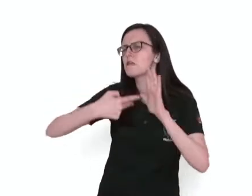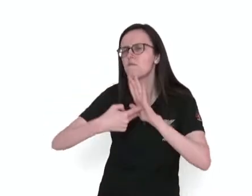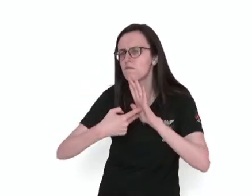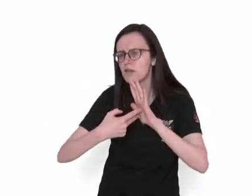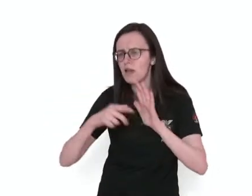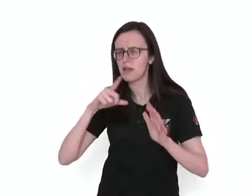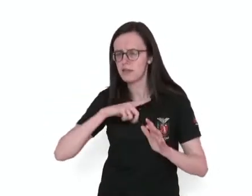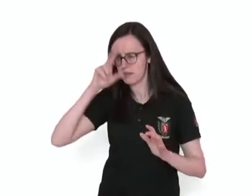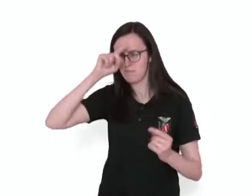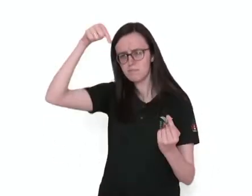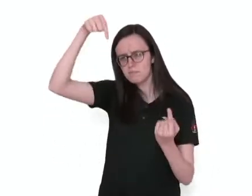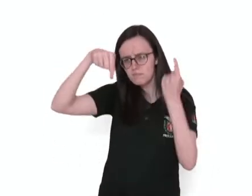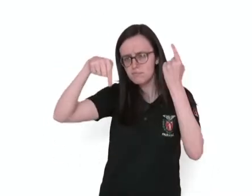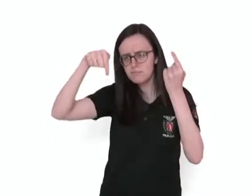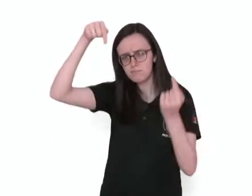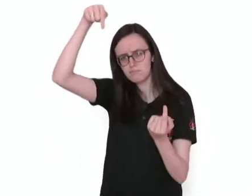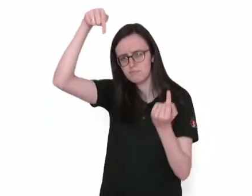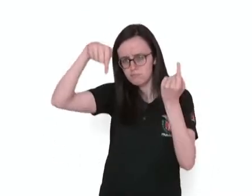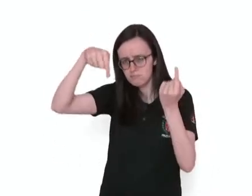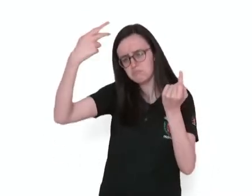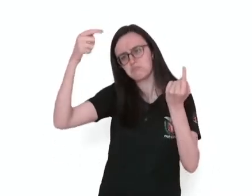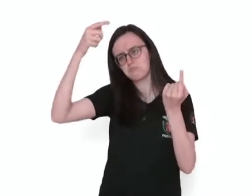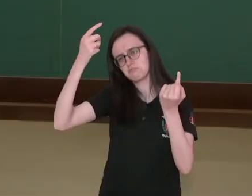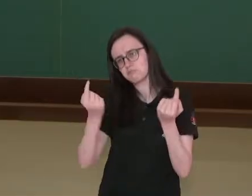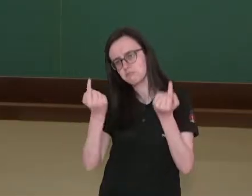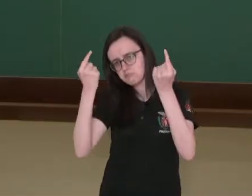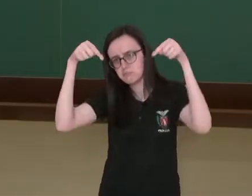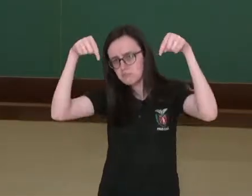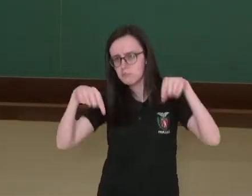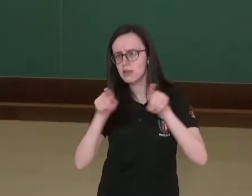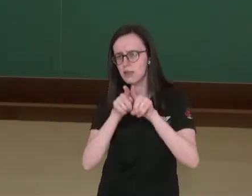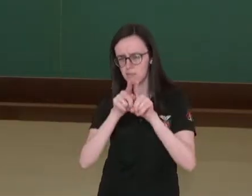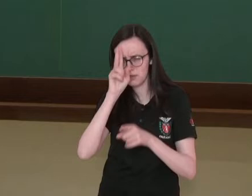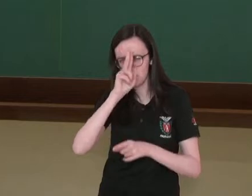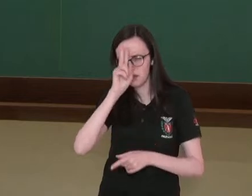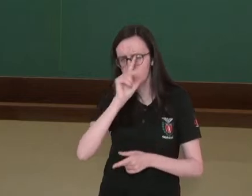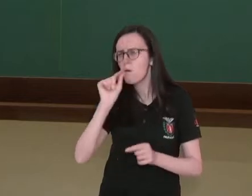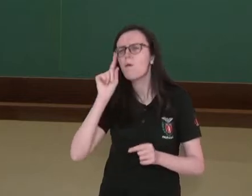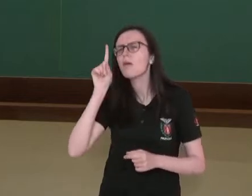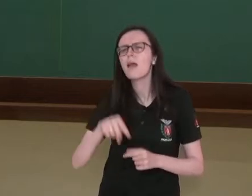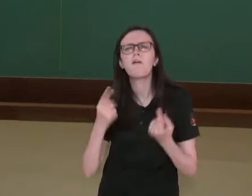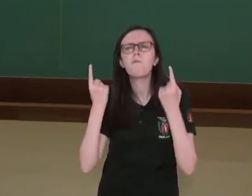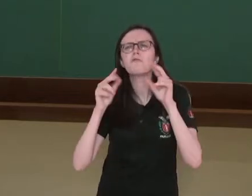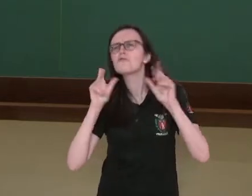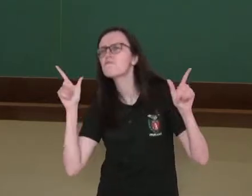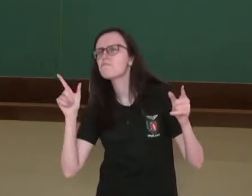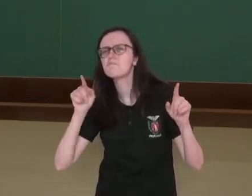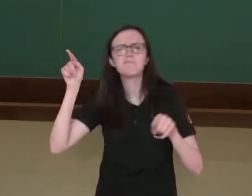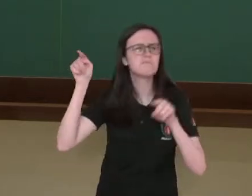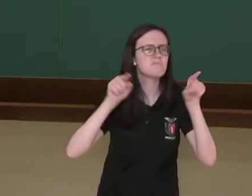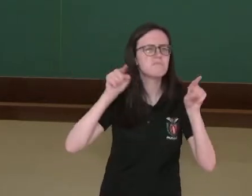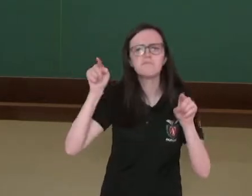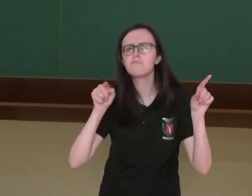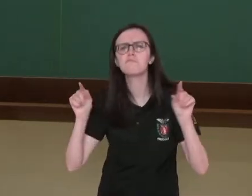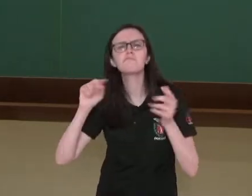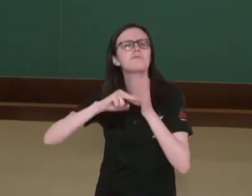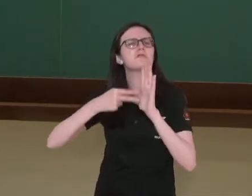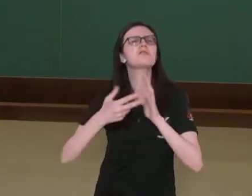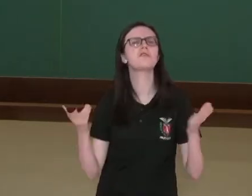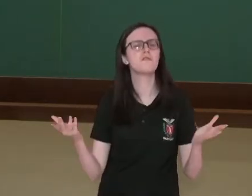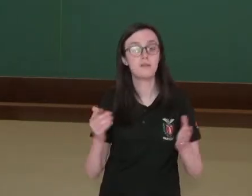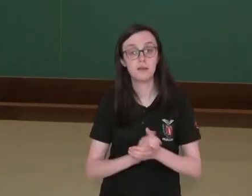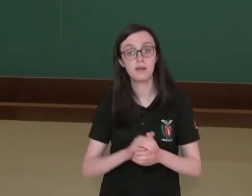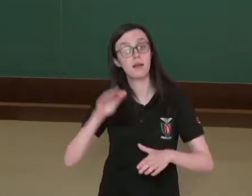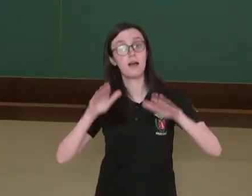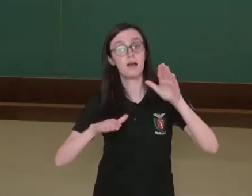grandezas diretamente e inversamente proporcionais? Sabem o que é a diferença entre uma e o que é a outra?